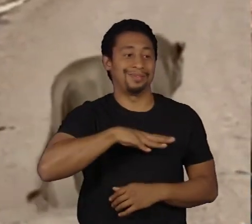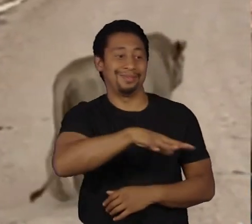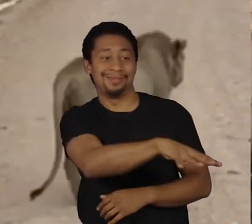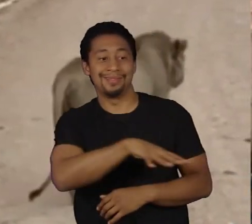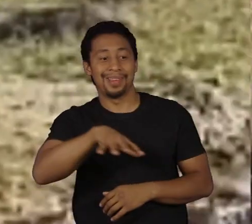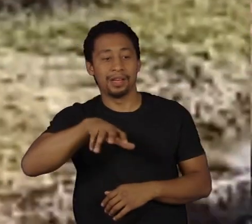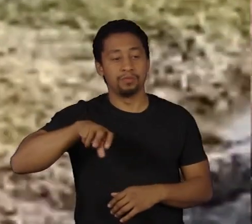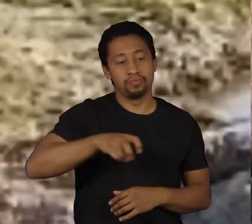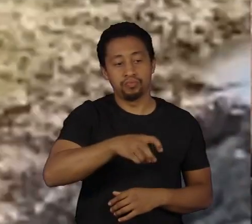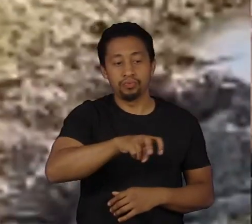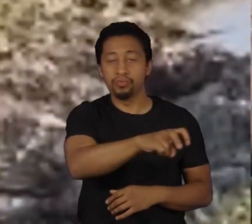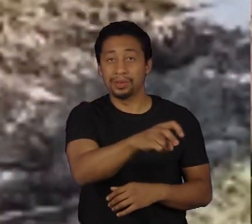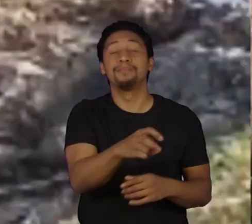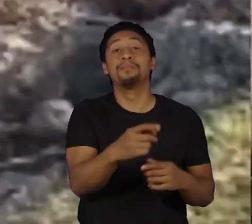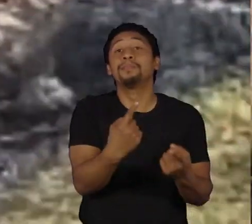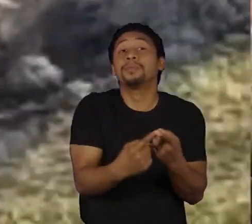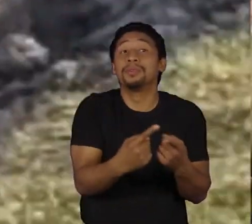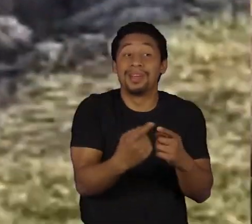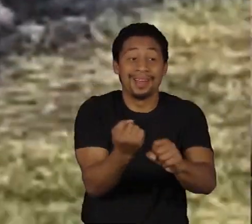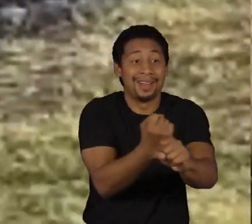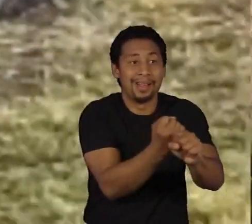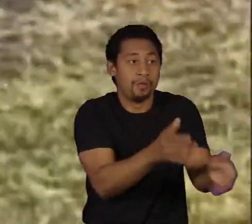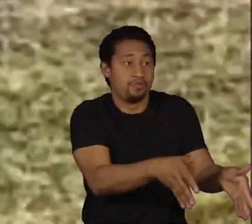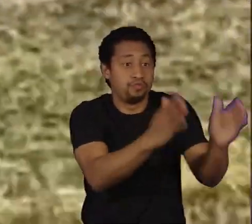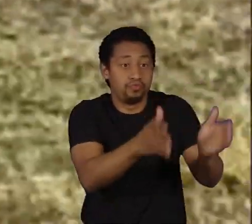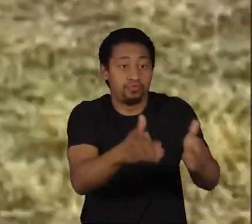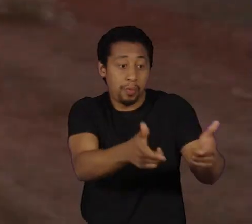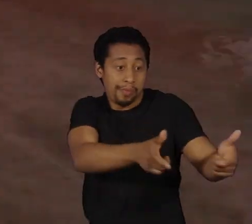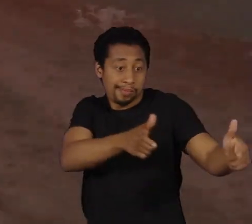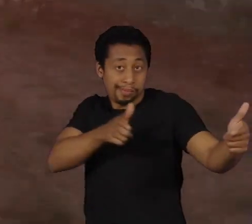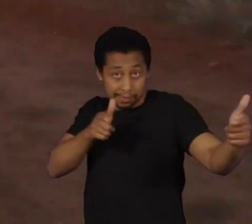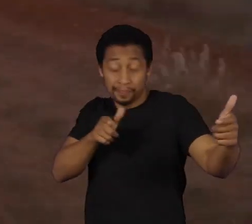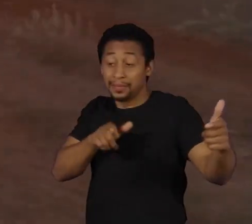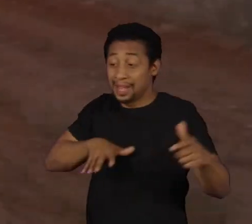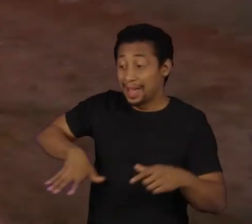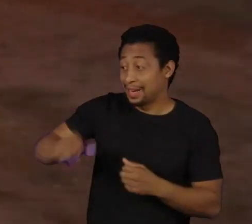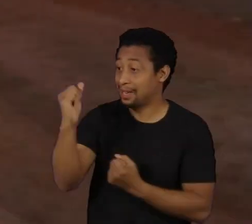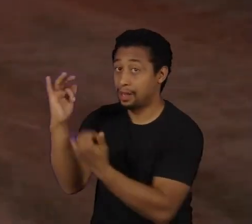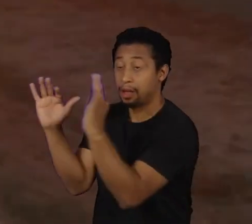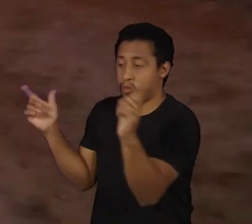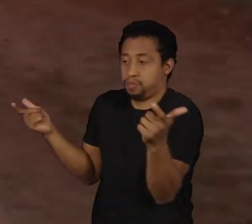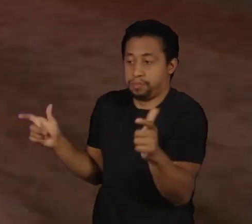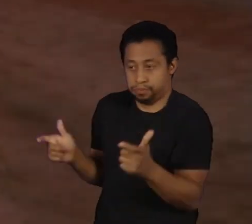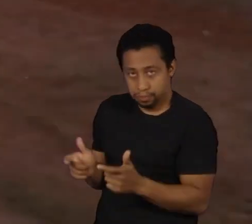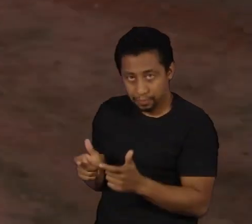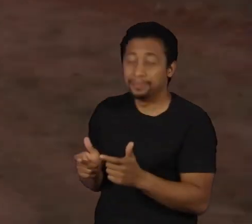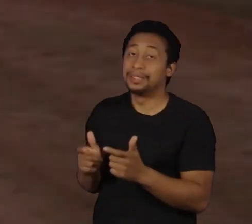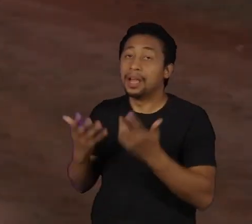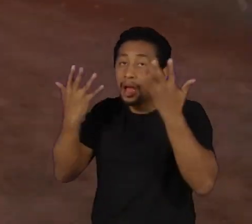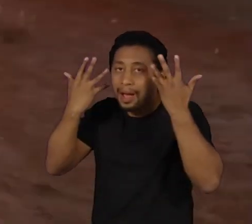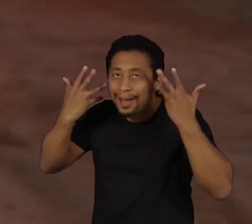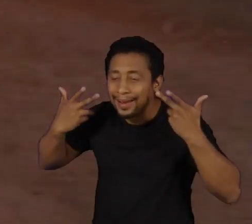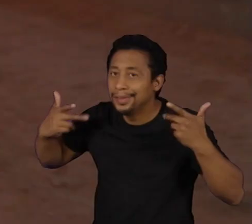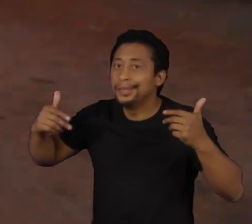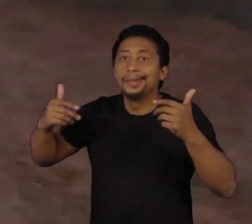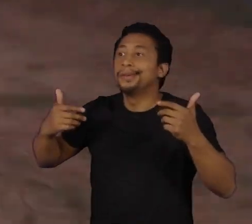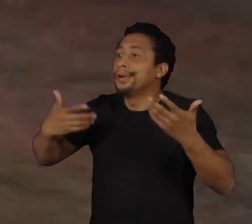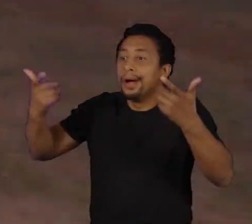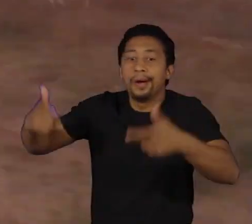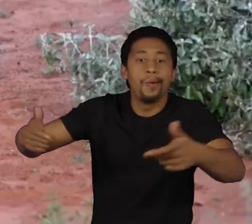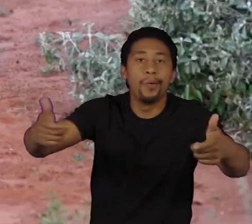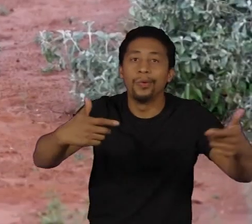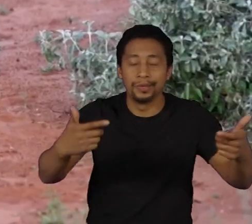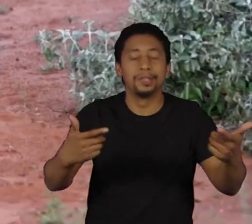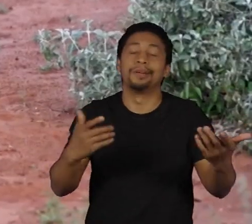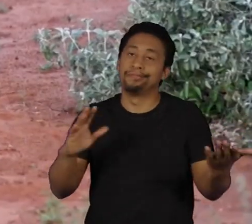que o crescimento urbano reduziu seu habitat e uma seca histórica reduziu a disponibilidade de